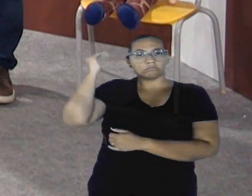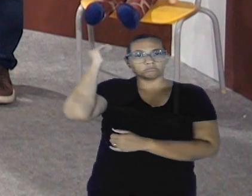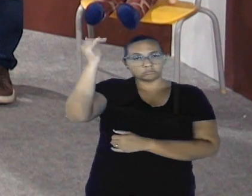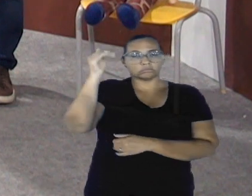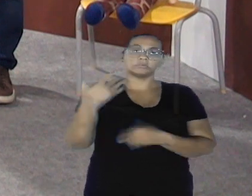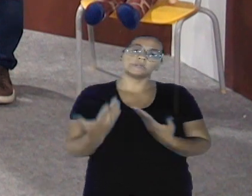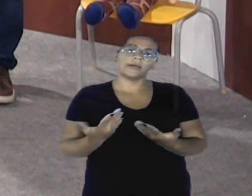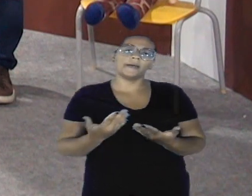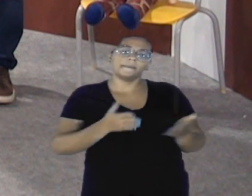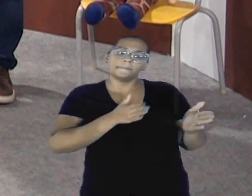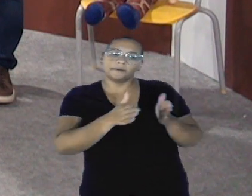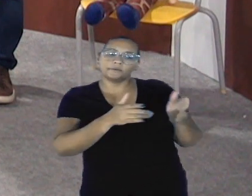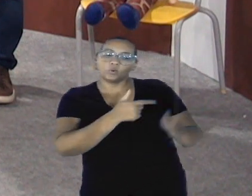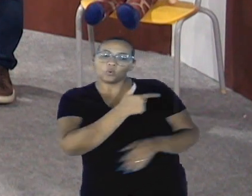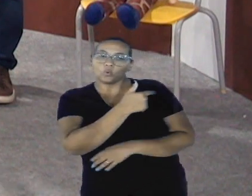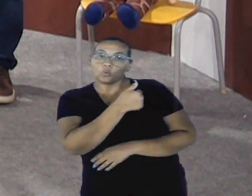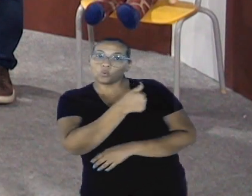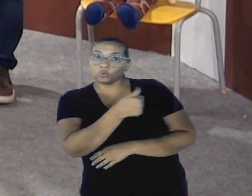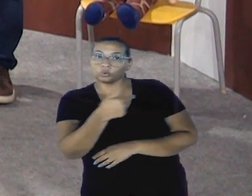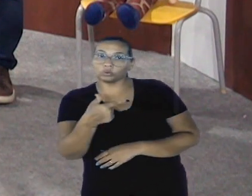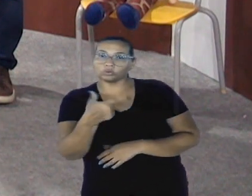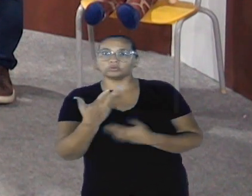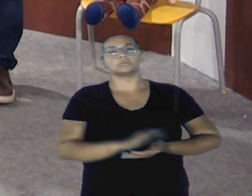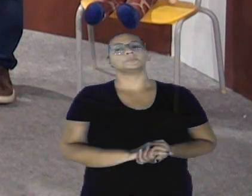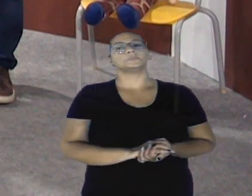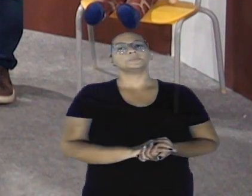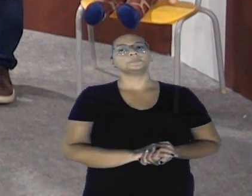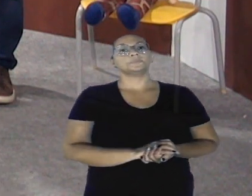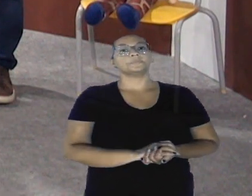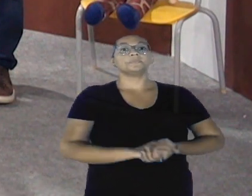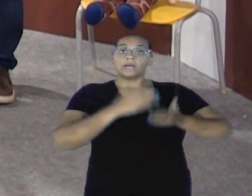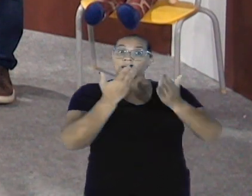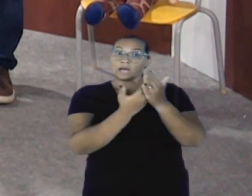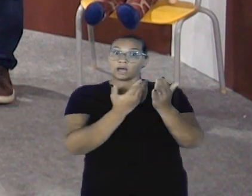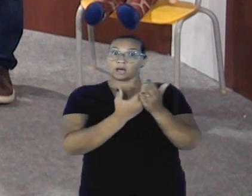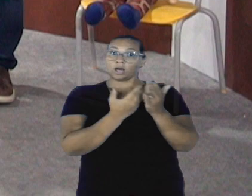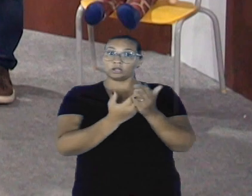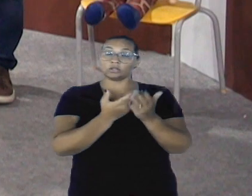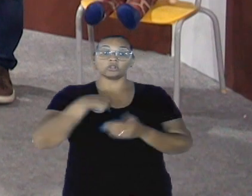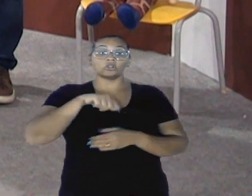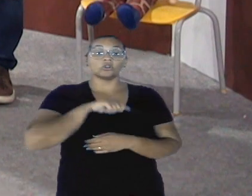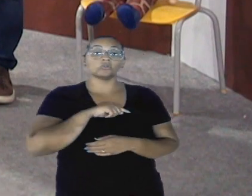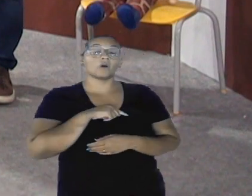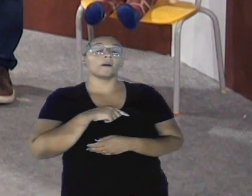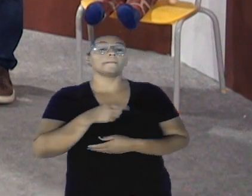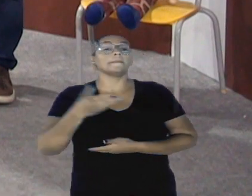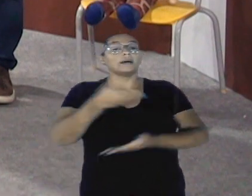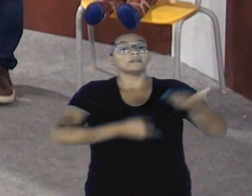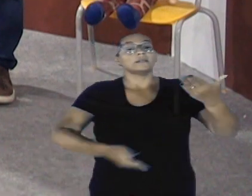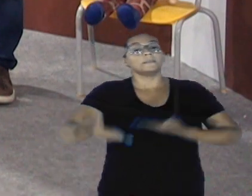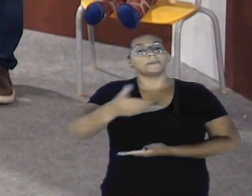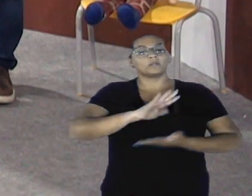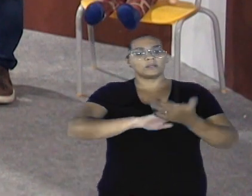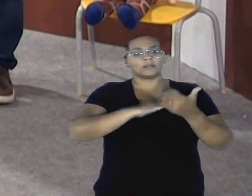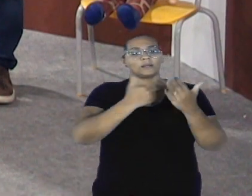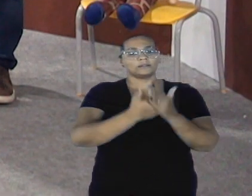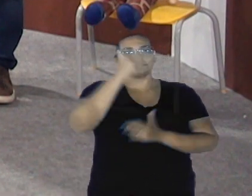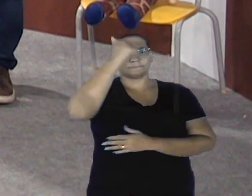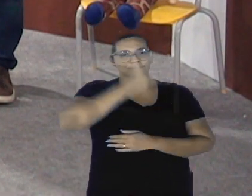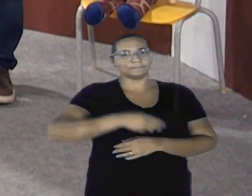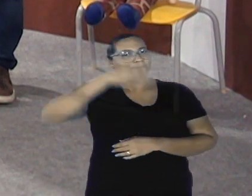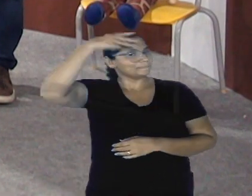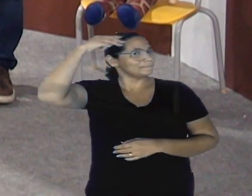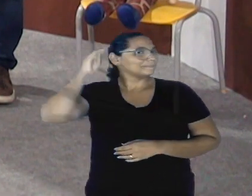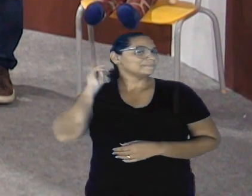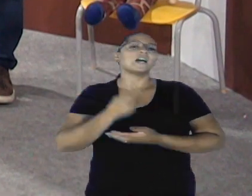fase 1 e fase 2. Na aula de hoje, contaremos também com a participação especial da nossa intérprete Amanda,